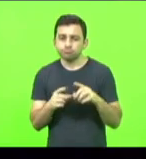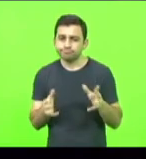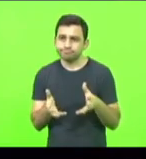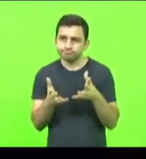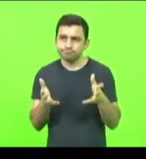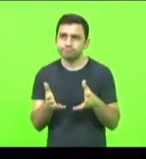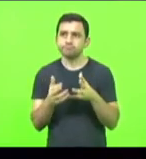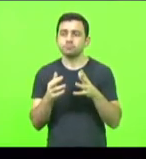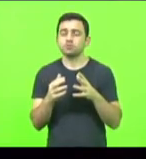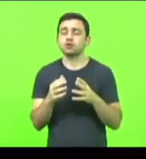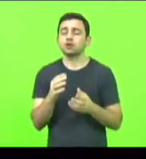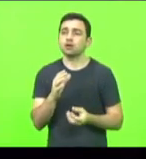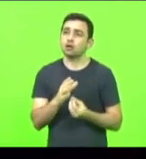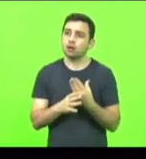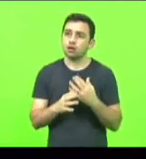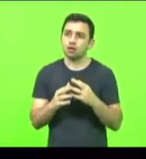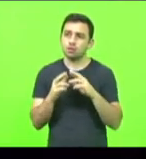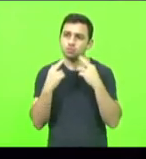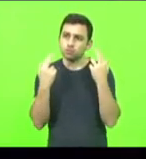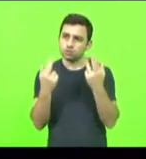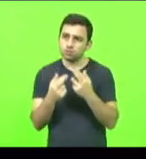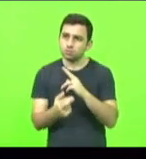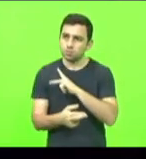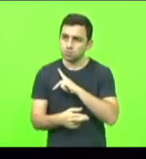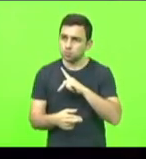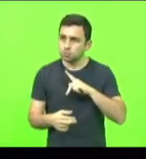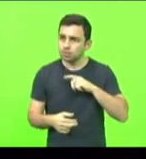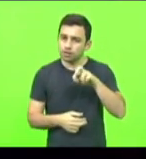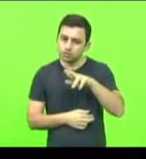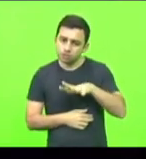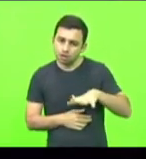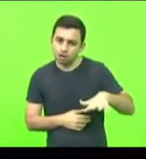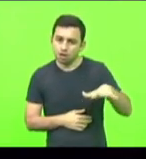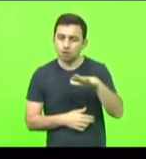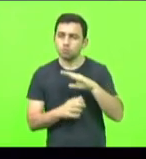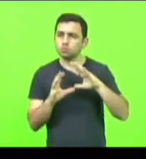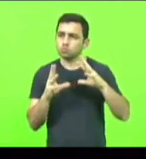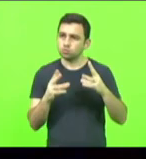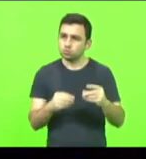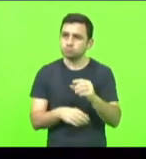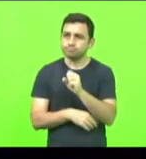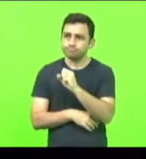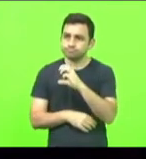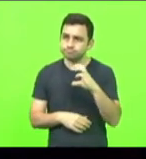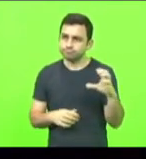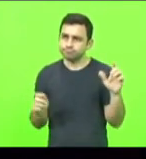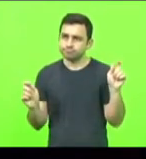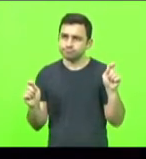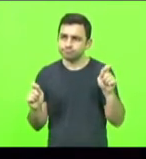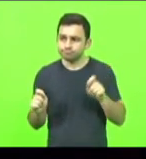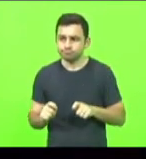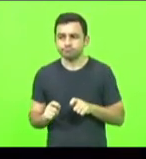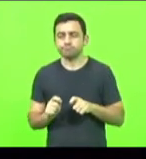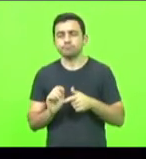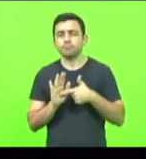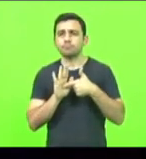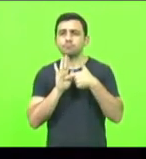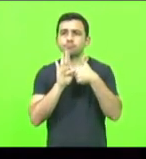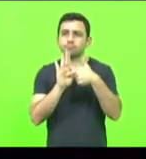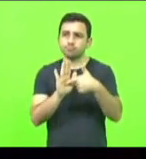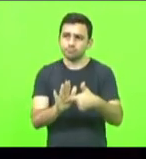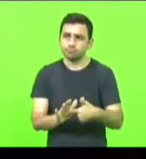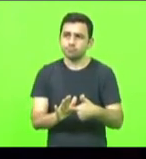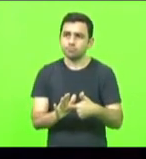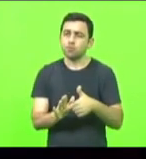audiências públicas e regionais em todas as regiões de Santa Catarina, oportunizando, assim, que, além das sugestões